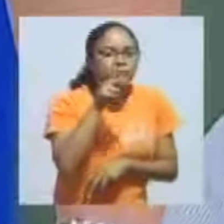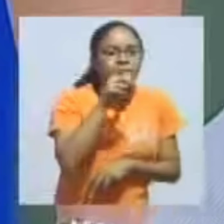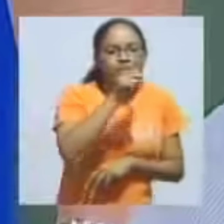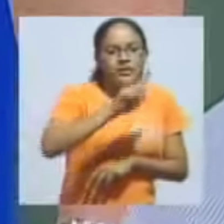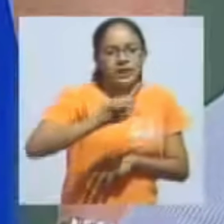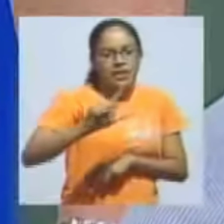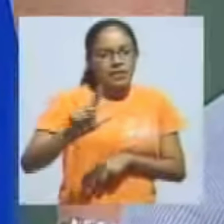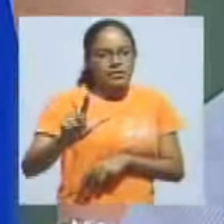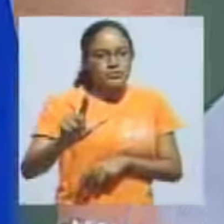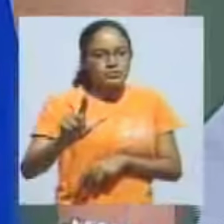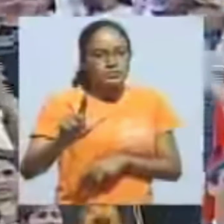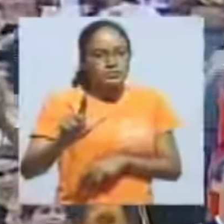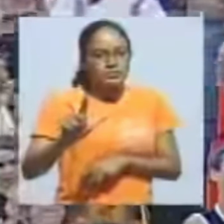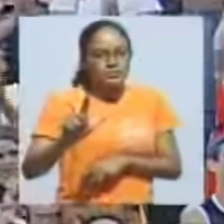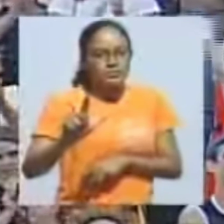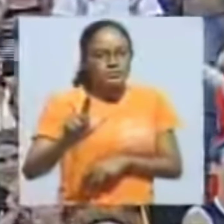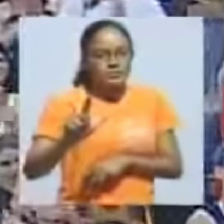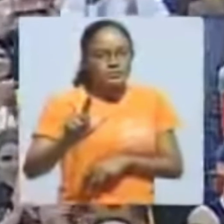Ok.